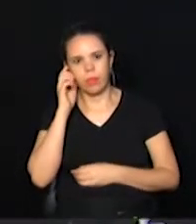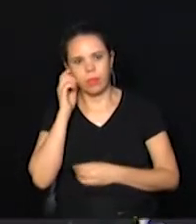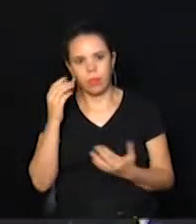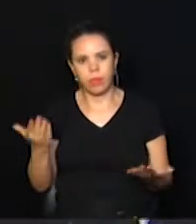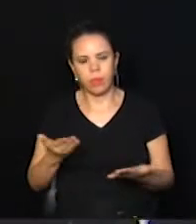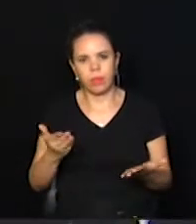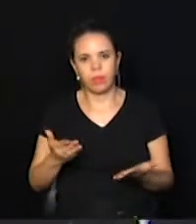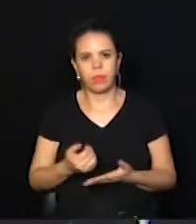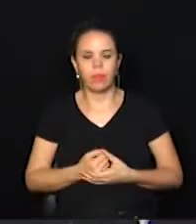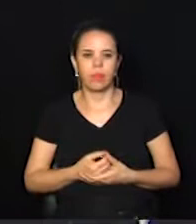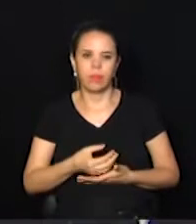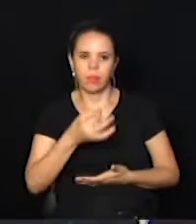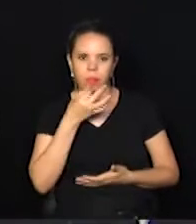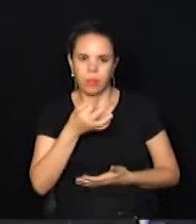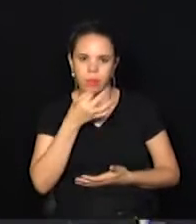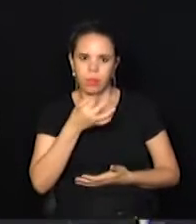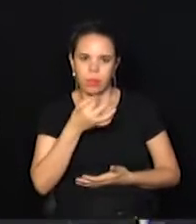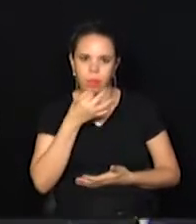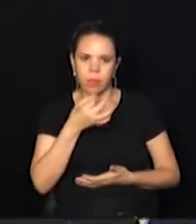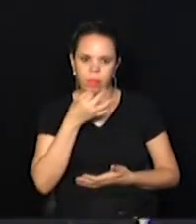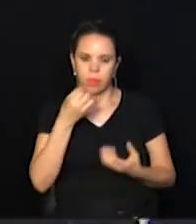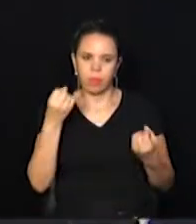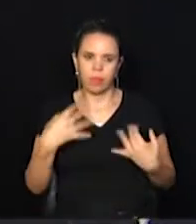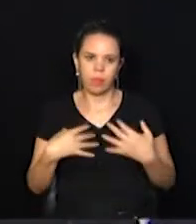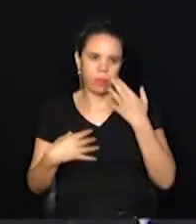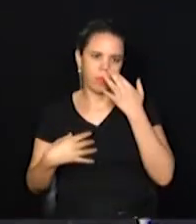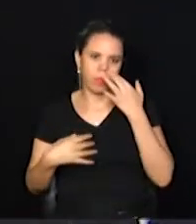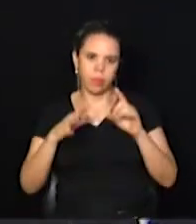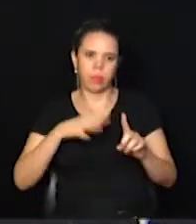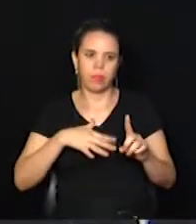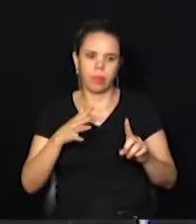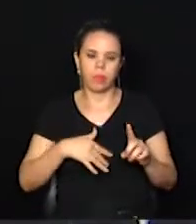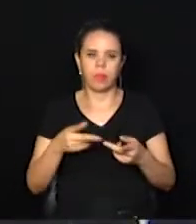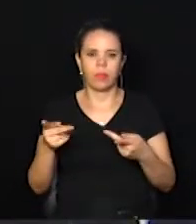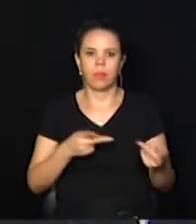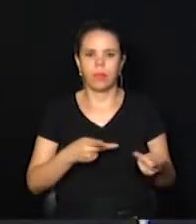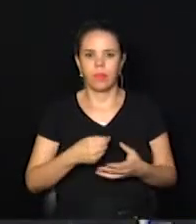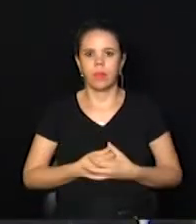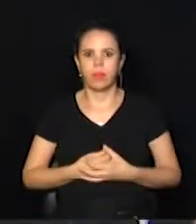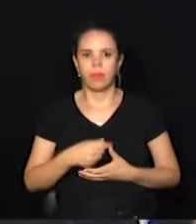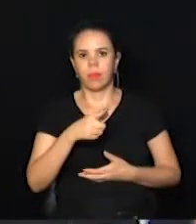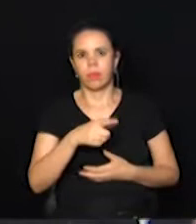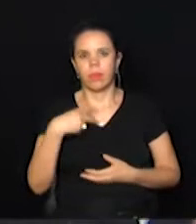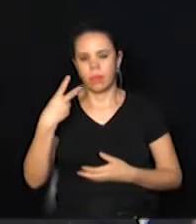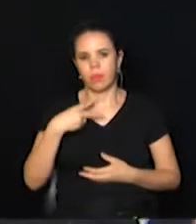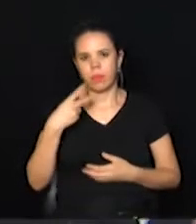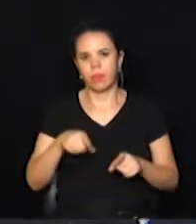para contribuir, né, para contar essa homenagem aqui, quero chamar o nosso ex-vereador